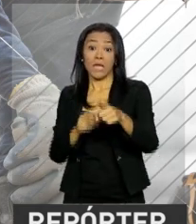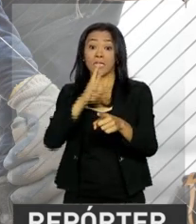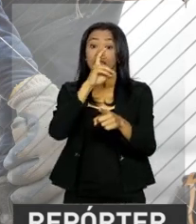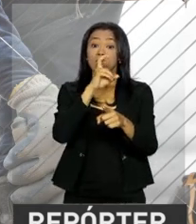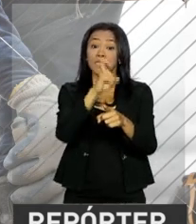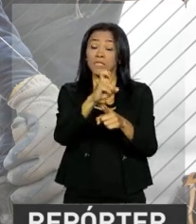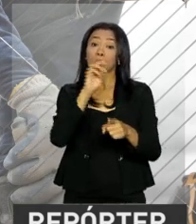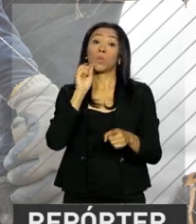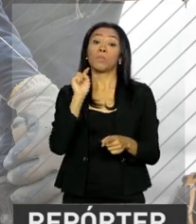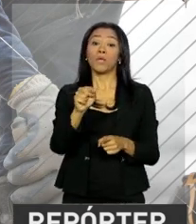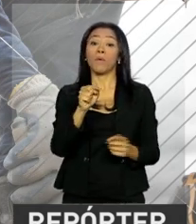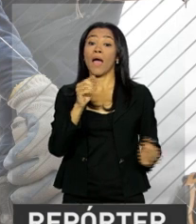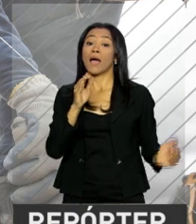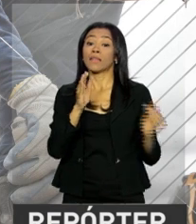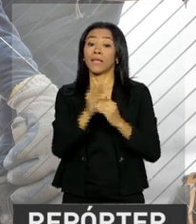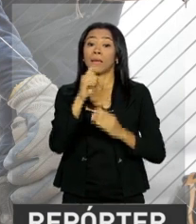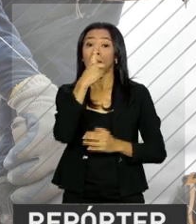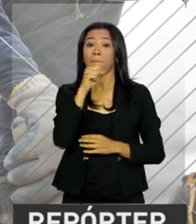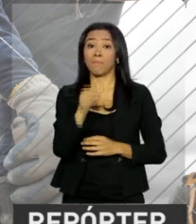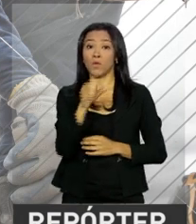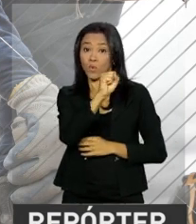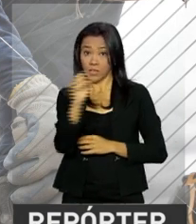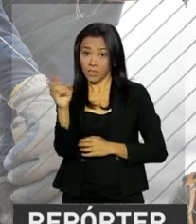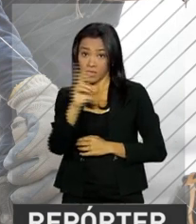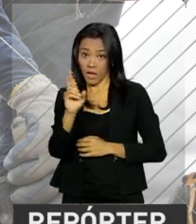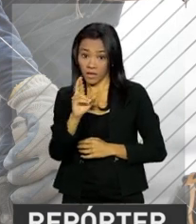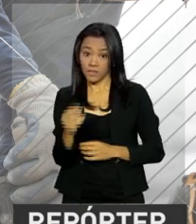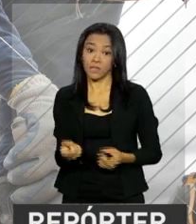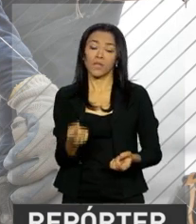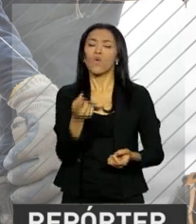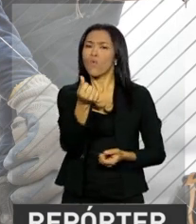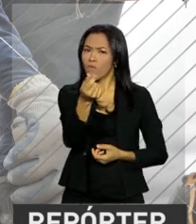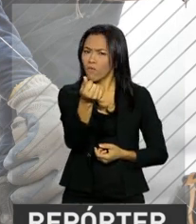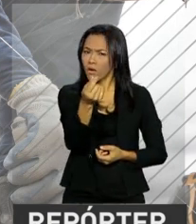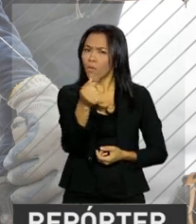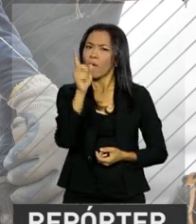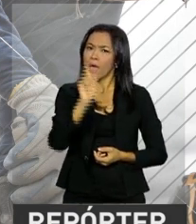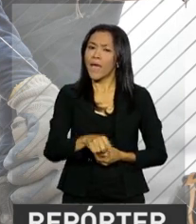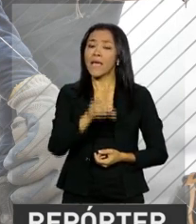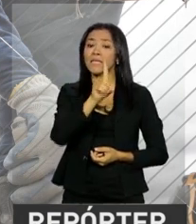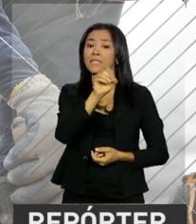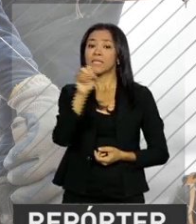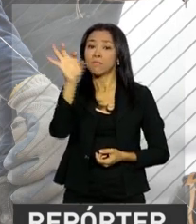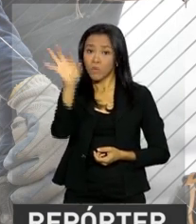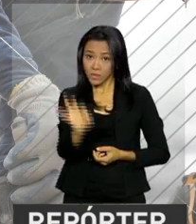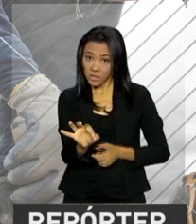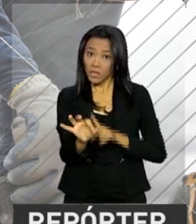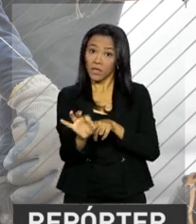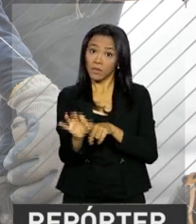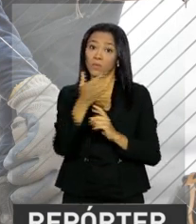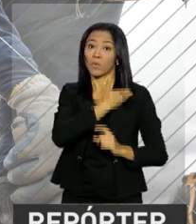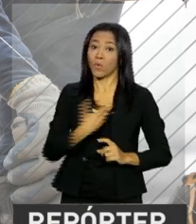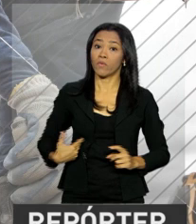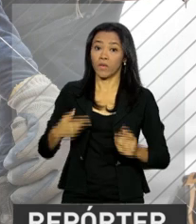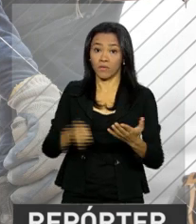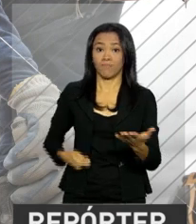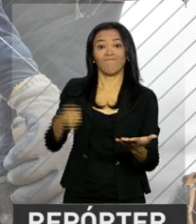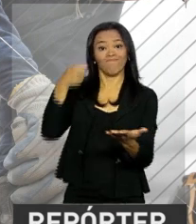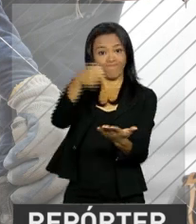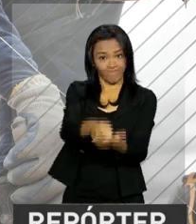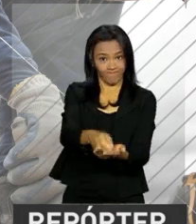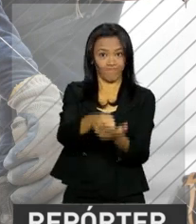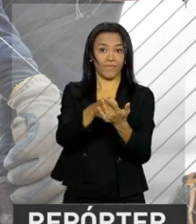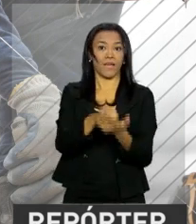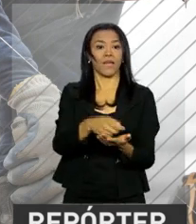R$ 1.800 reformarem suas casas. O valor será 100% subsidiado pelo governo, ou seja,